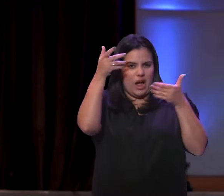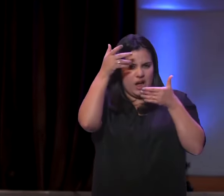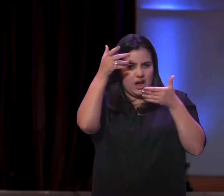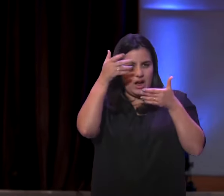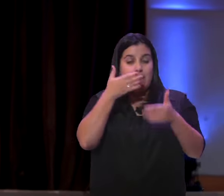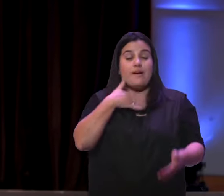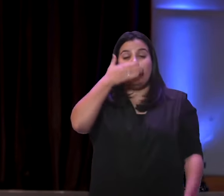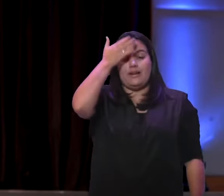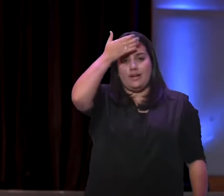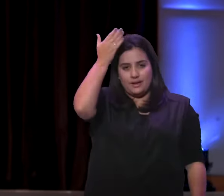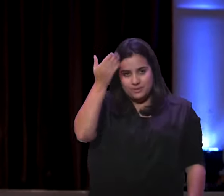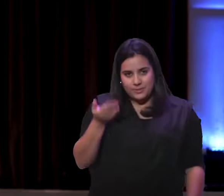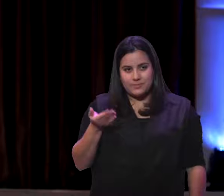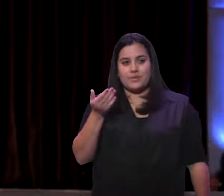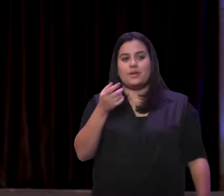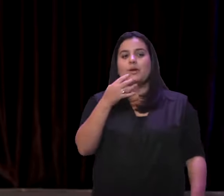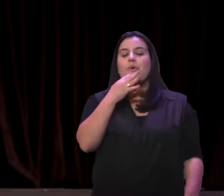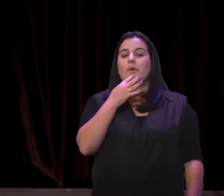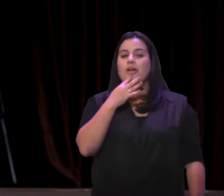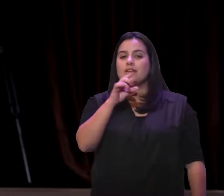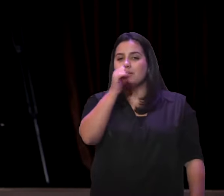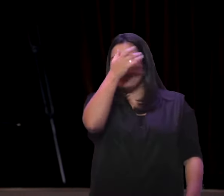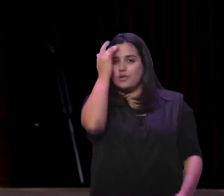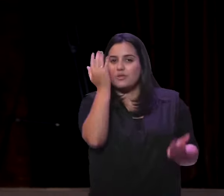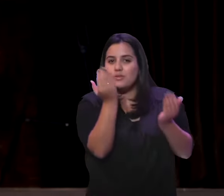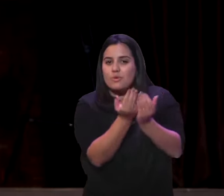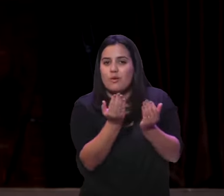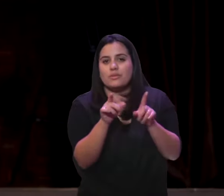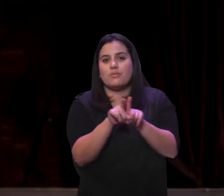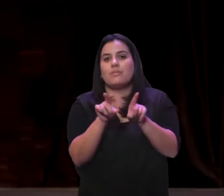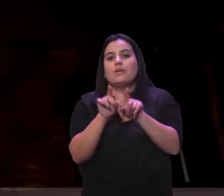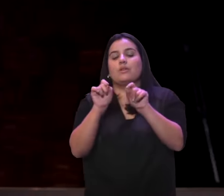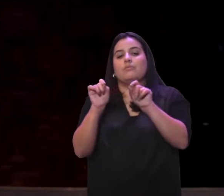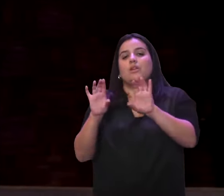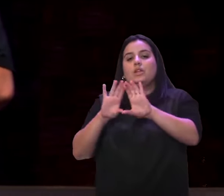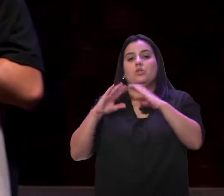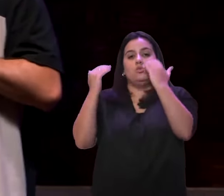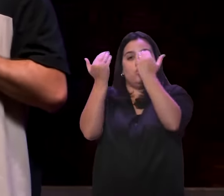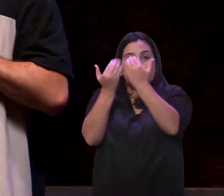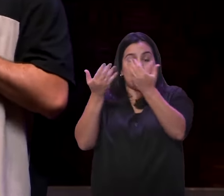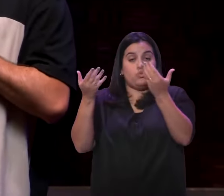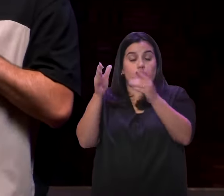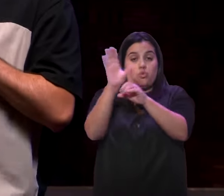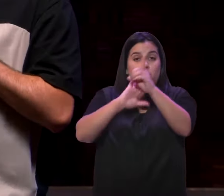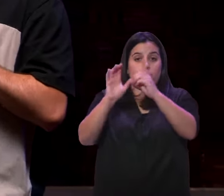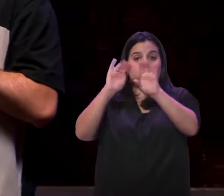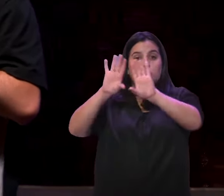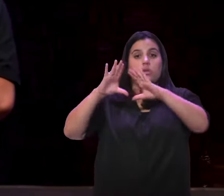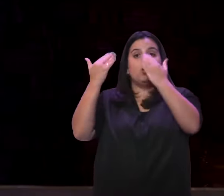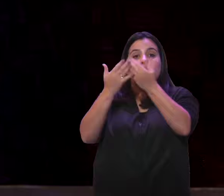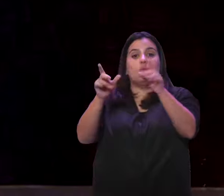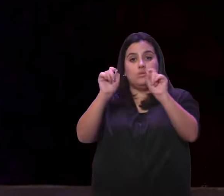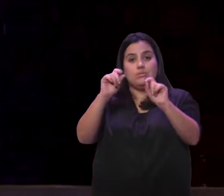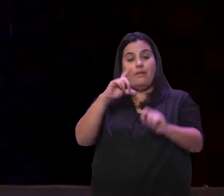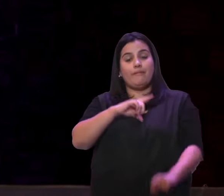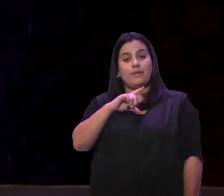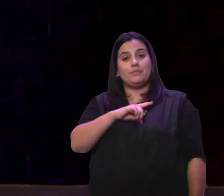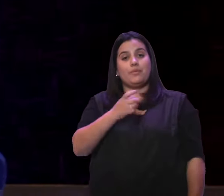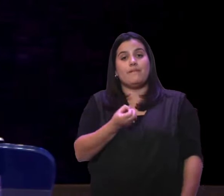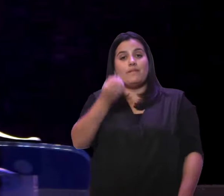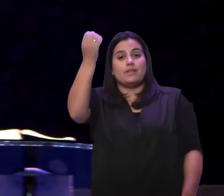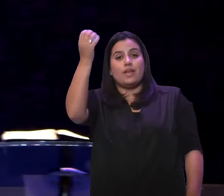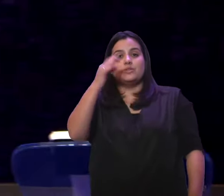conhecer cristãos egípcios, e no culto da nossa conferência ela ganhou a viagem para ir para o Egito, conhecer o retiro